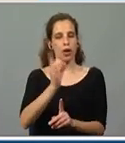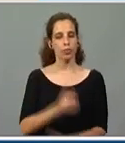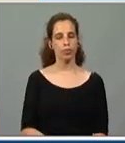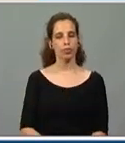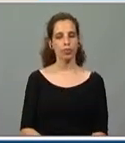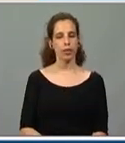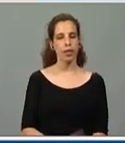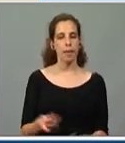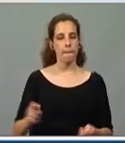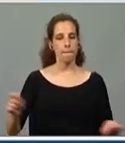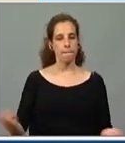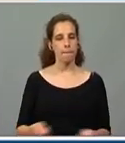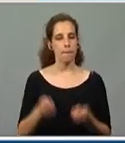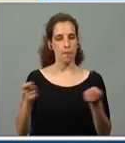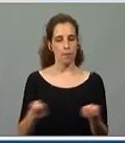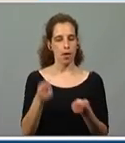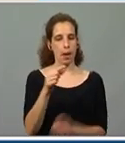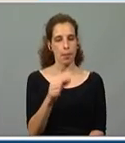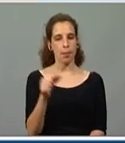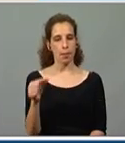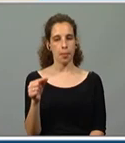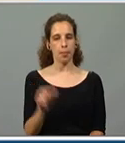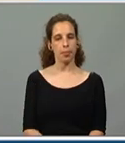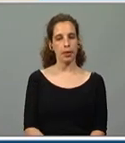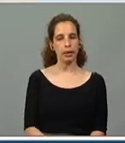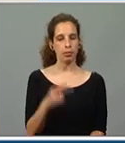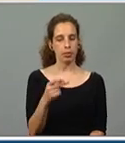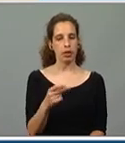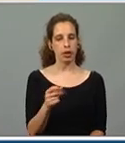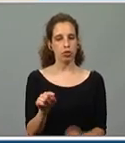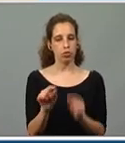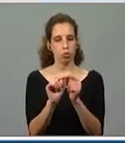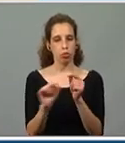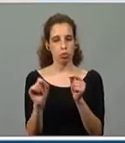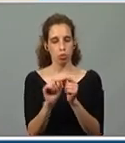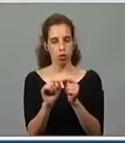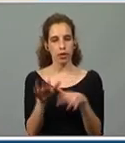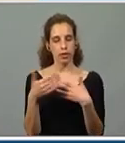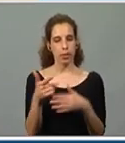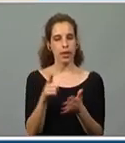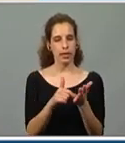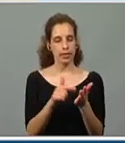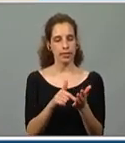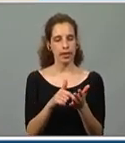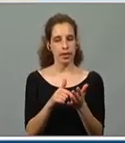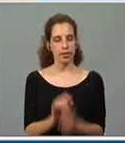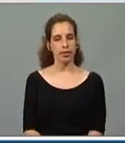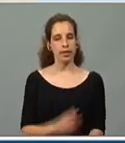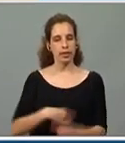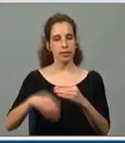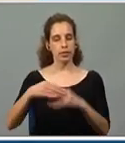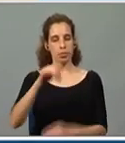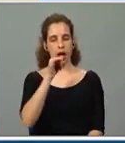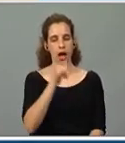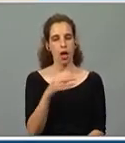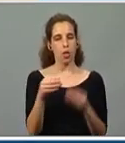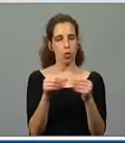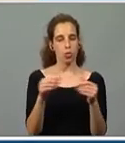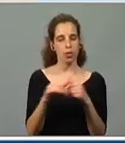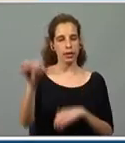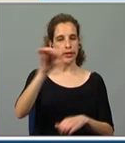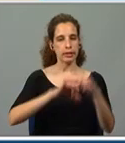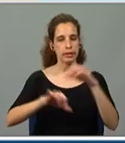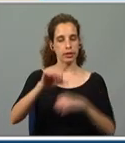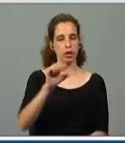é o de promover a agregação destas partículas em pequenos coágulos. Para tal, é necessário nesta fase a adição à água de uma substância